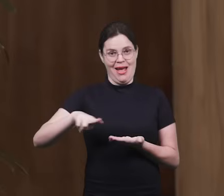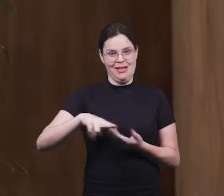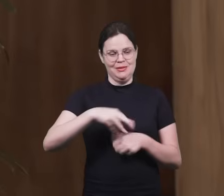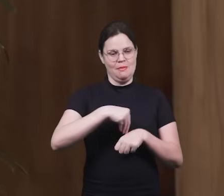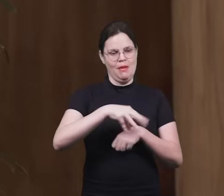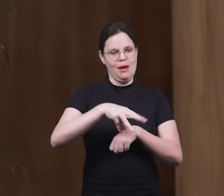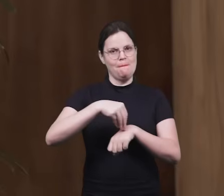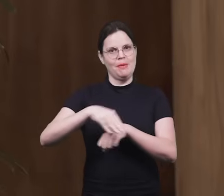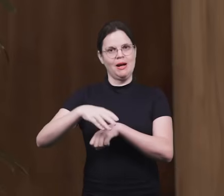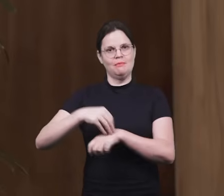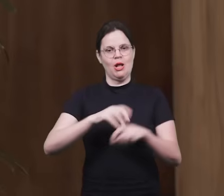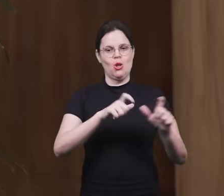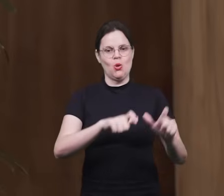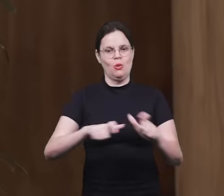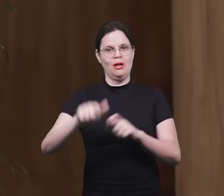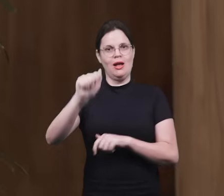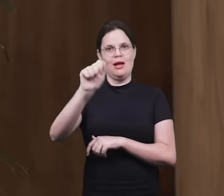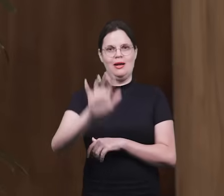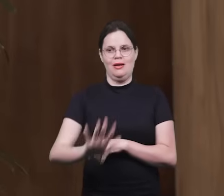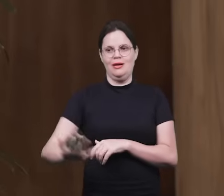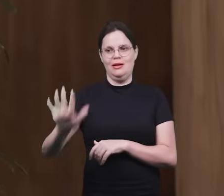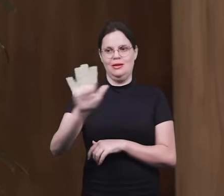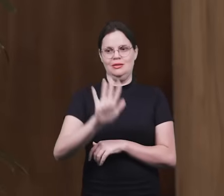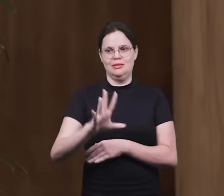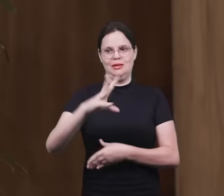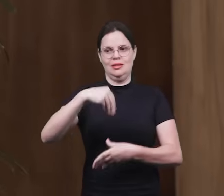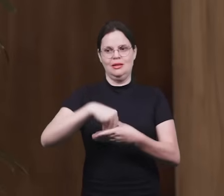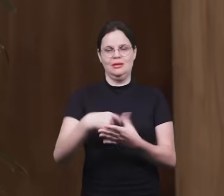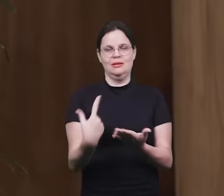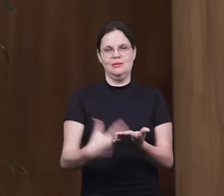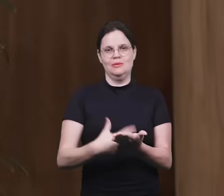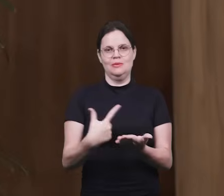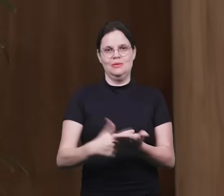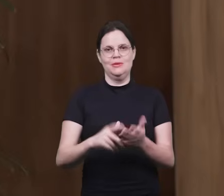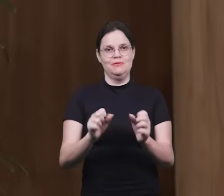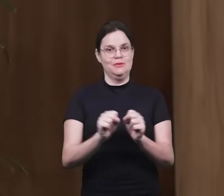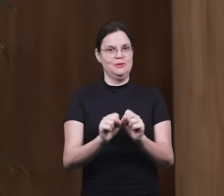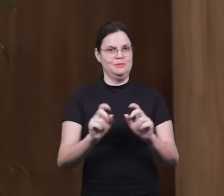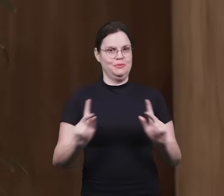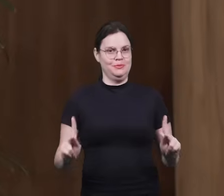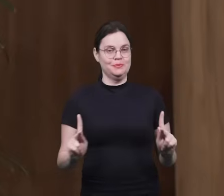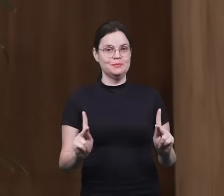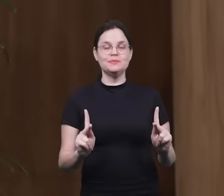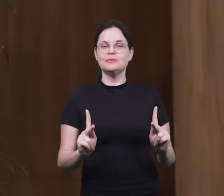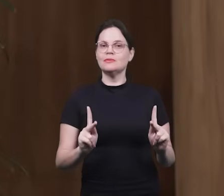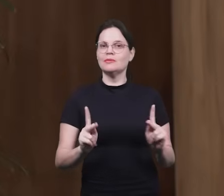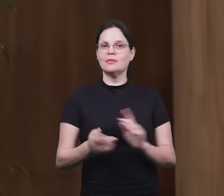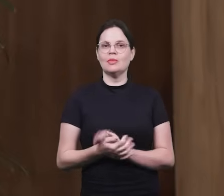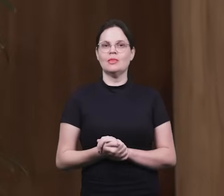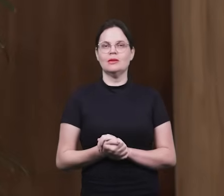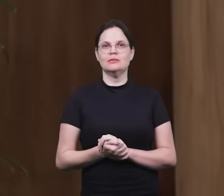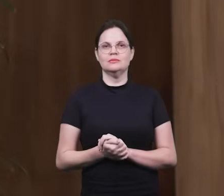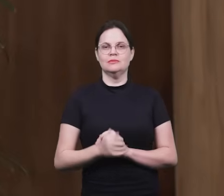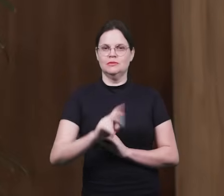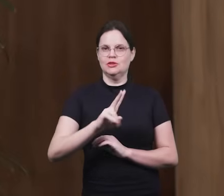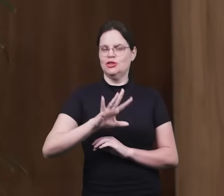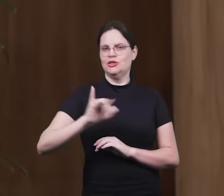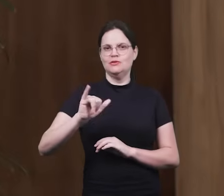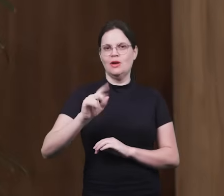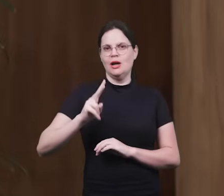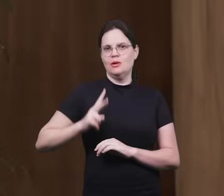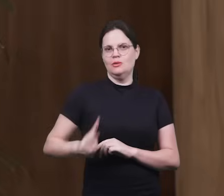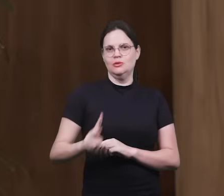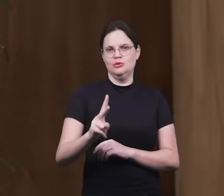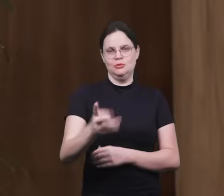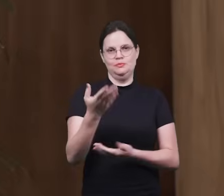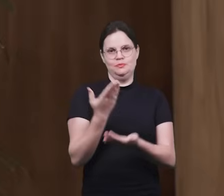da Ásia, que estão registradas no livro do Apocalipse. Nós vamos continuar explorando um pouco mais